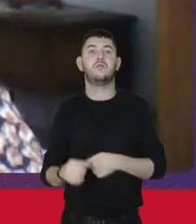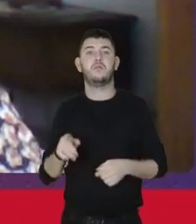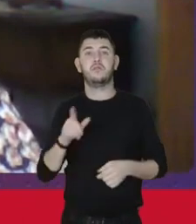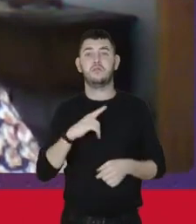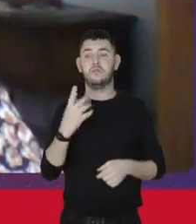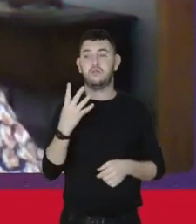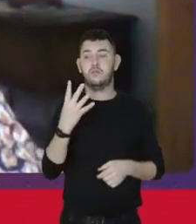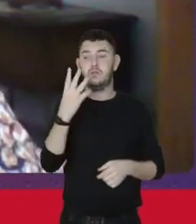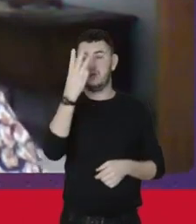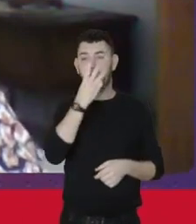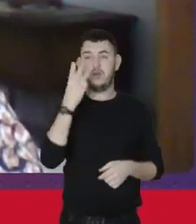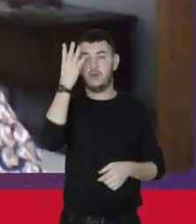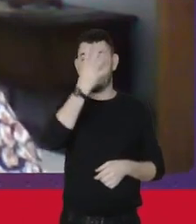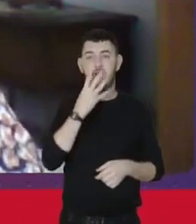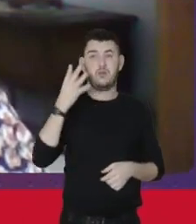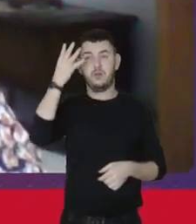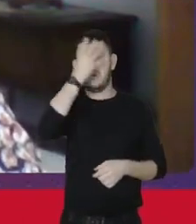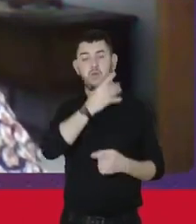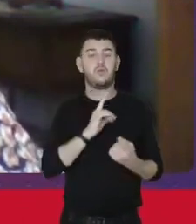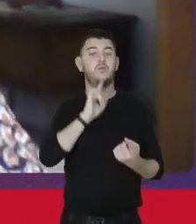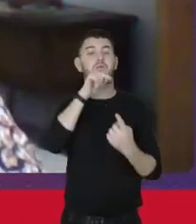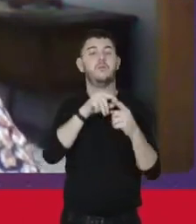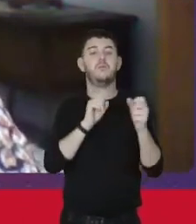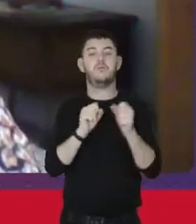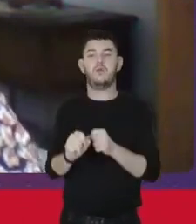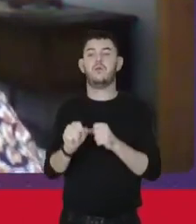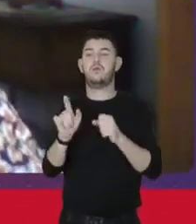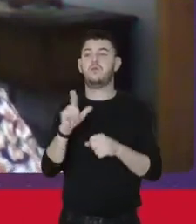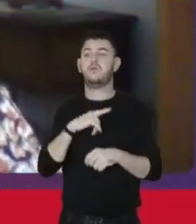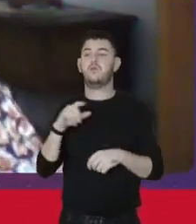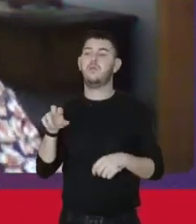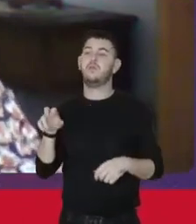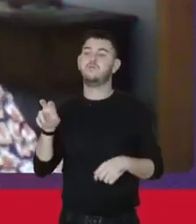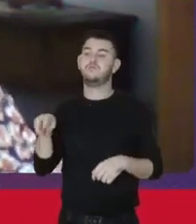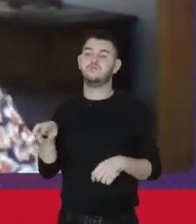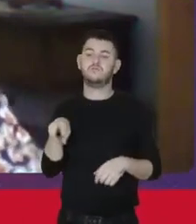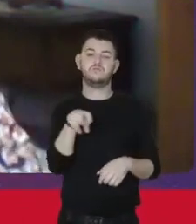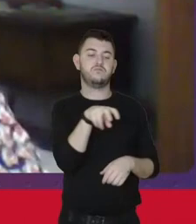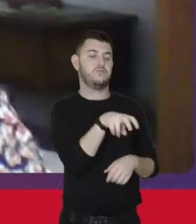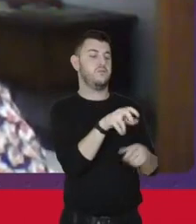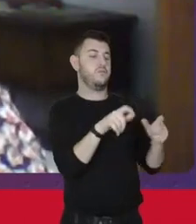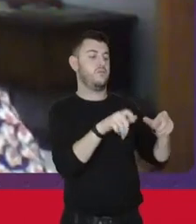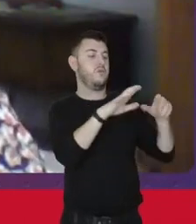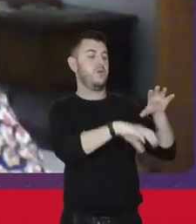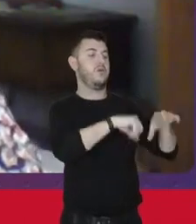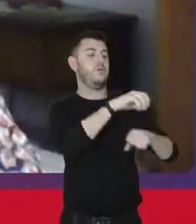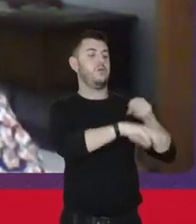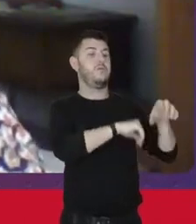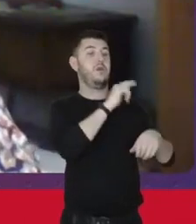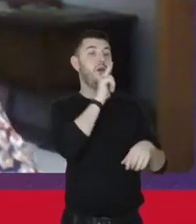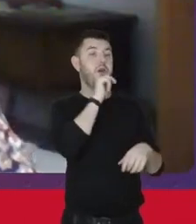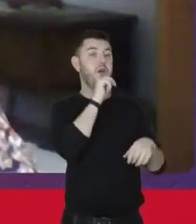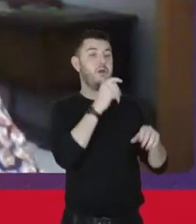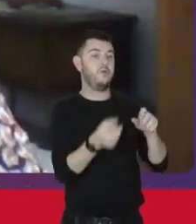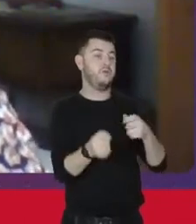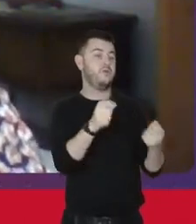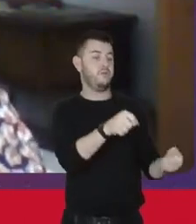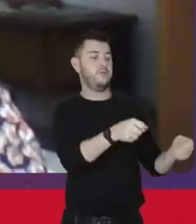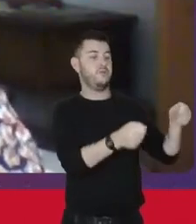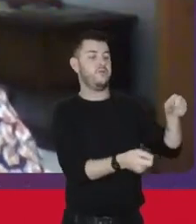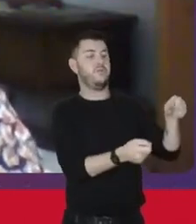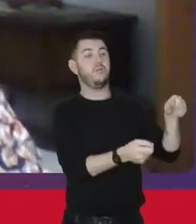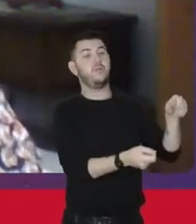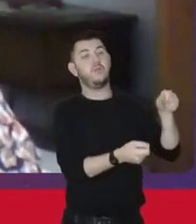horas por dia só com deslocamento para obtenção de água. Esse tempo que deixou de ser gasto,